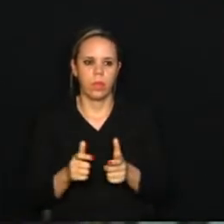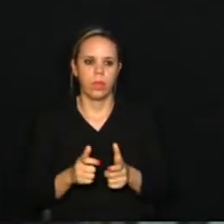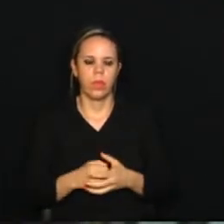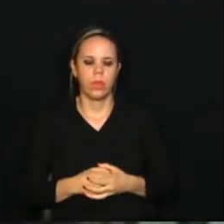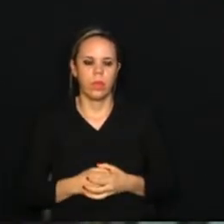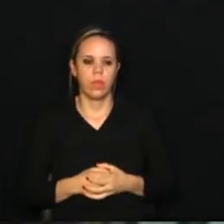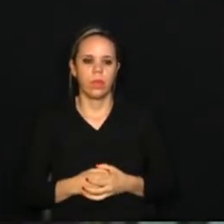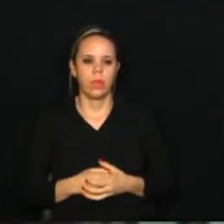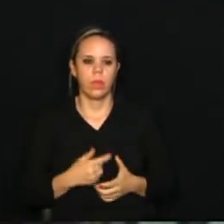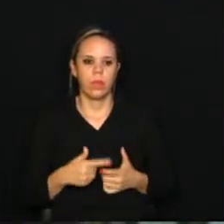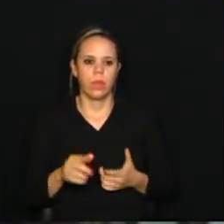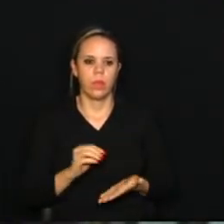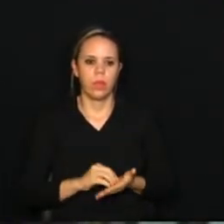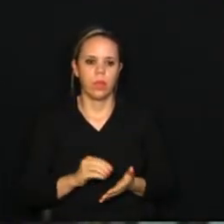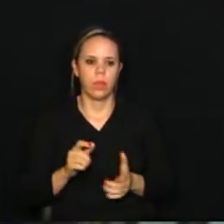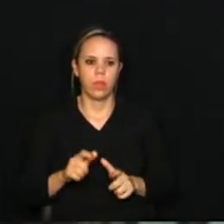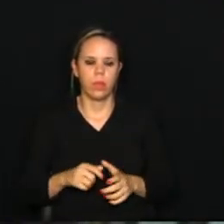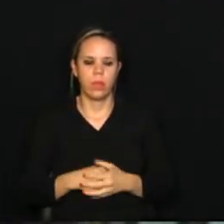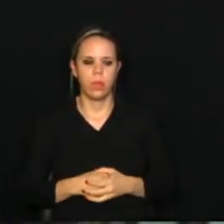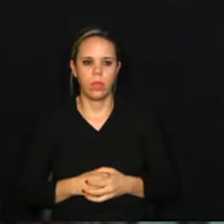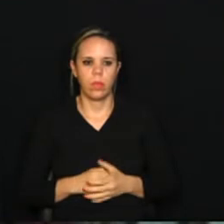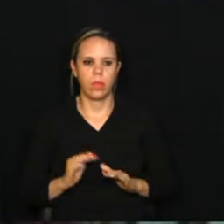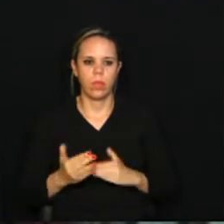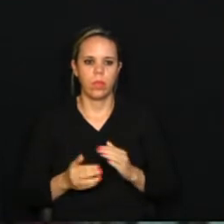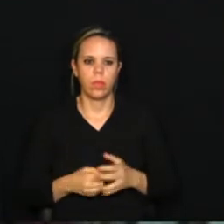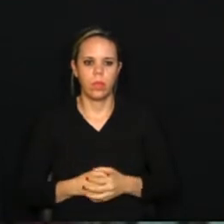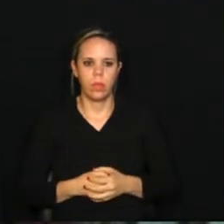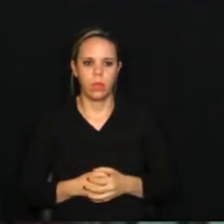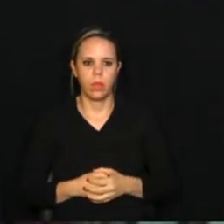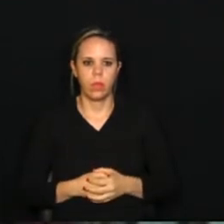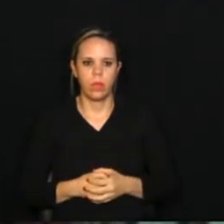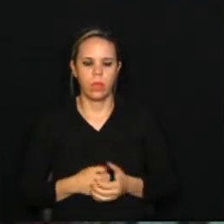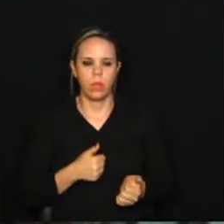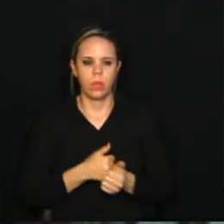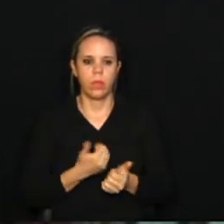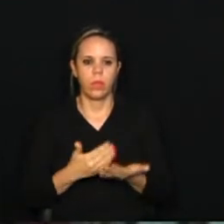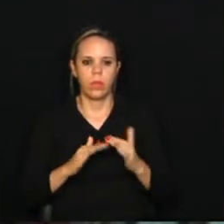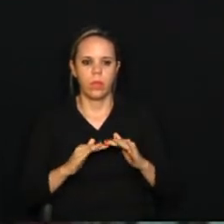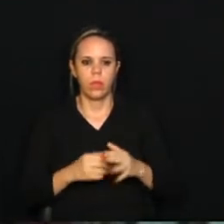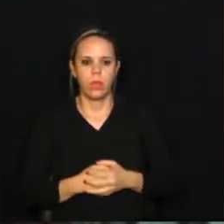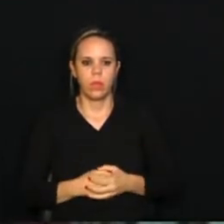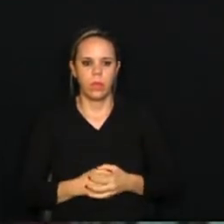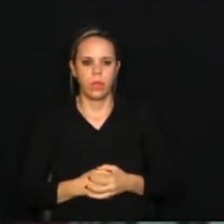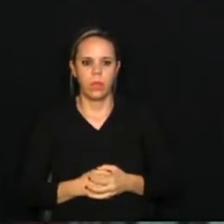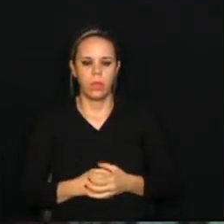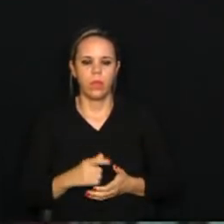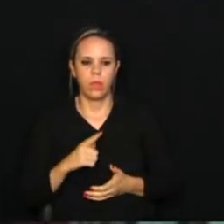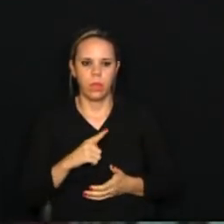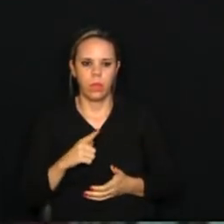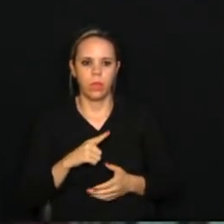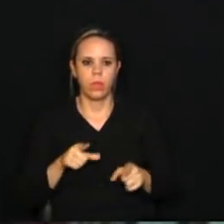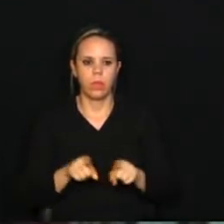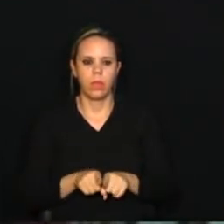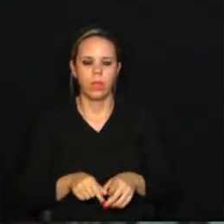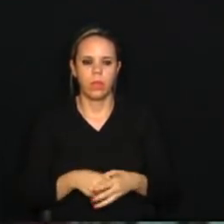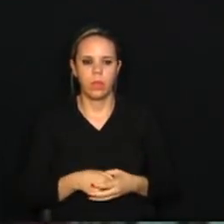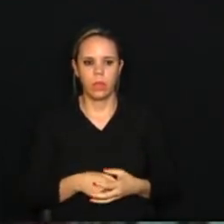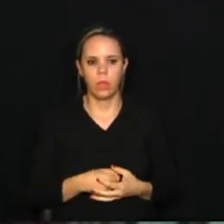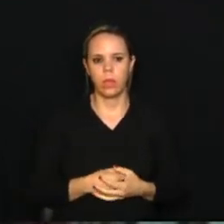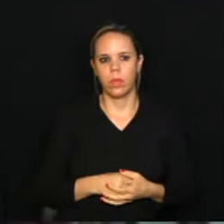o déficit ali naquele bairro, naquele entorno da escola, né? Que também tem.